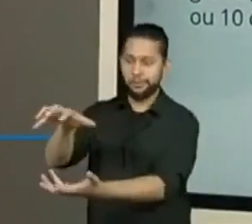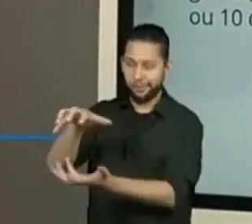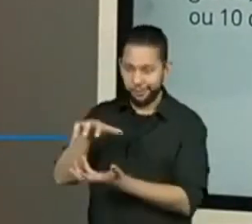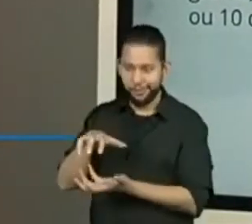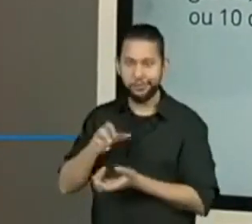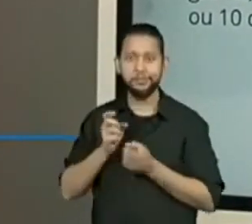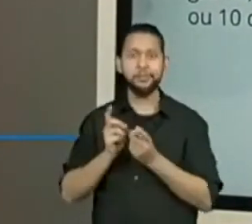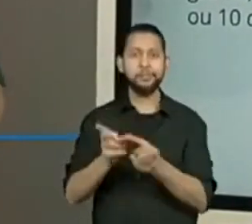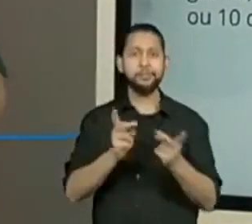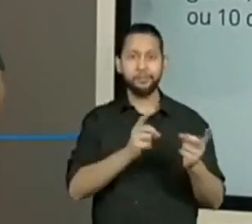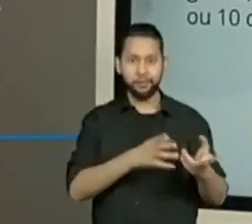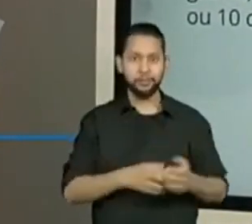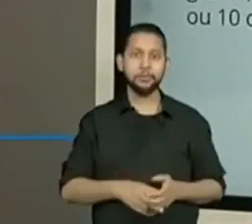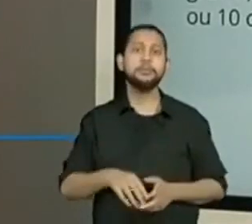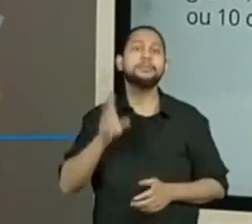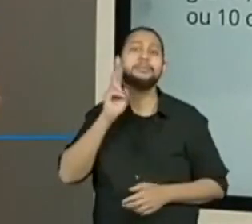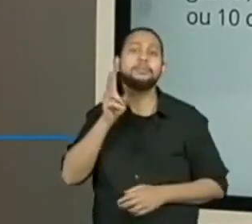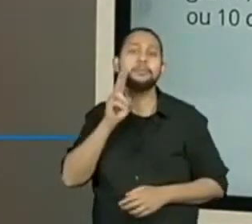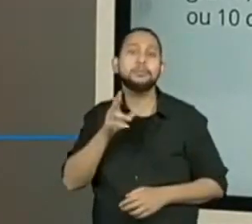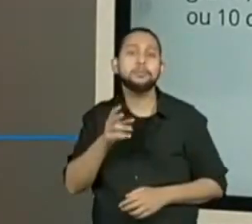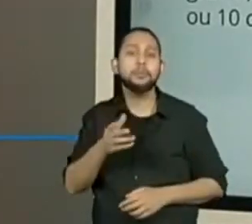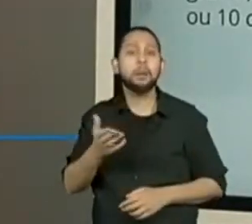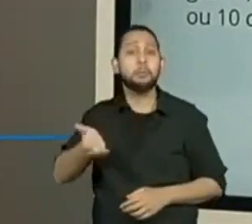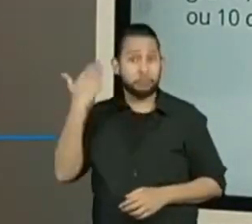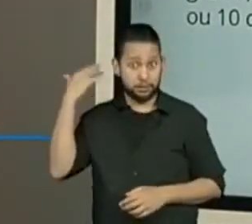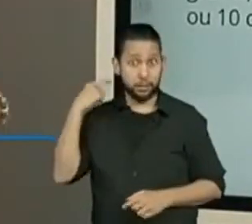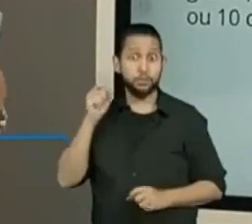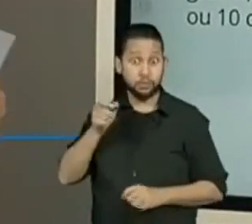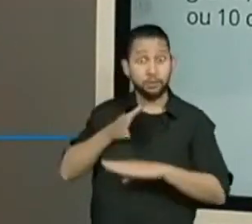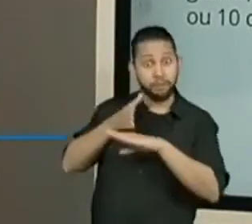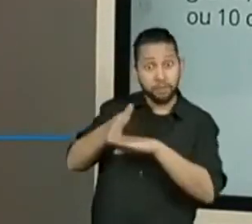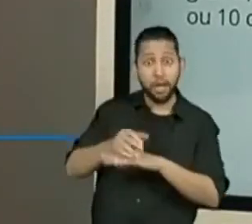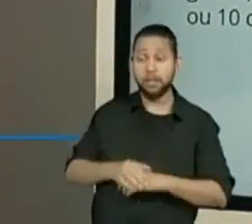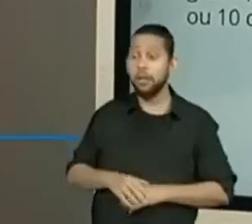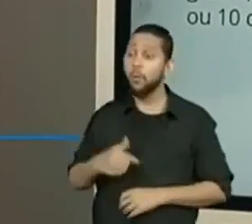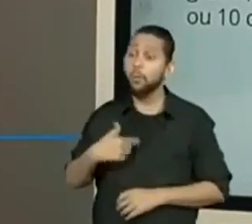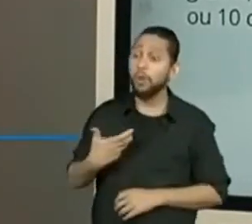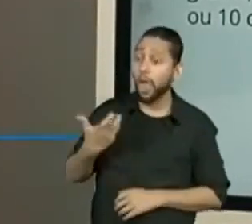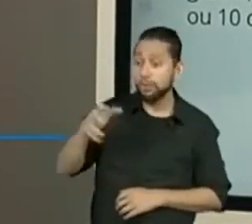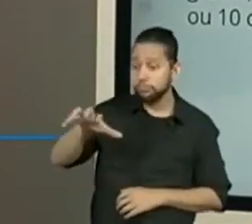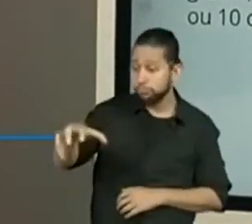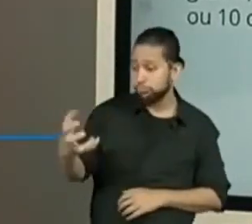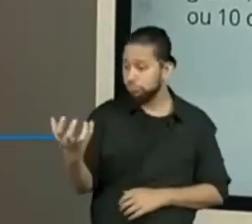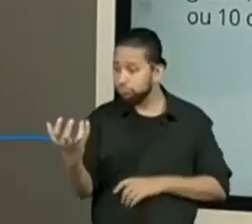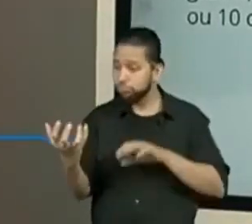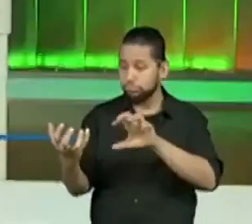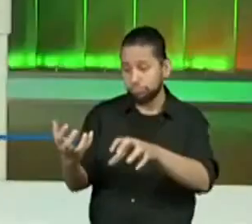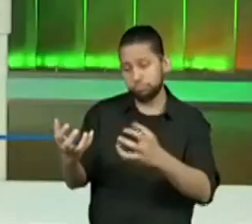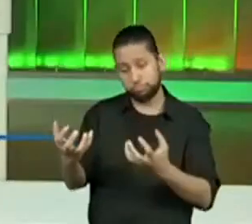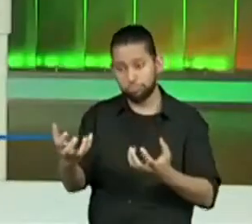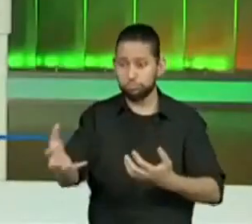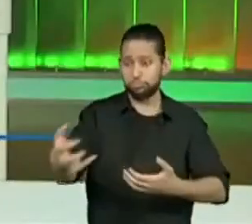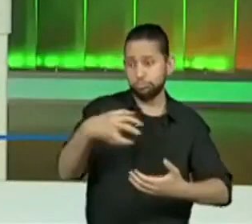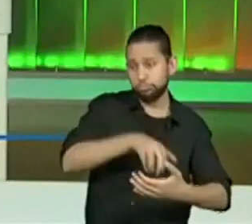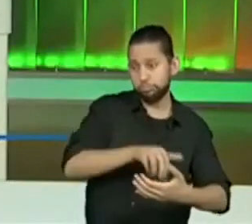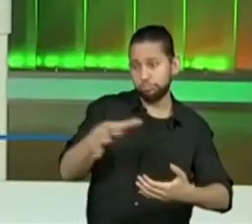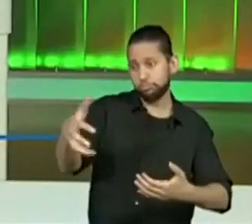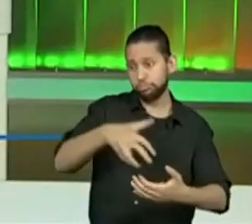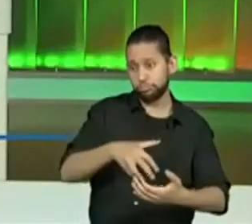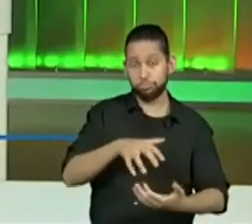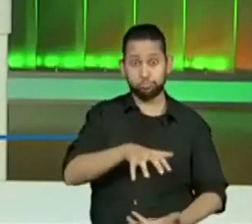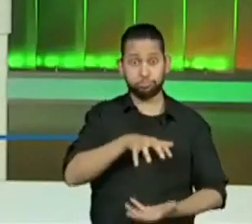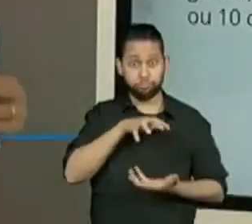mais os produtos a granel ou seja soltos né apenas em pacotinhos então a gente chega lá